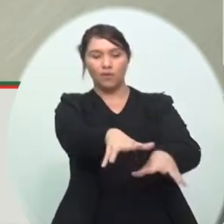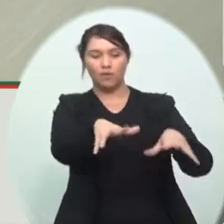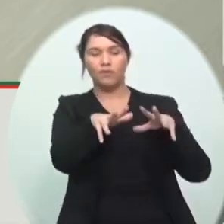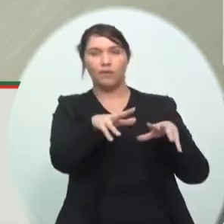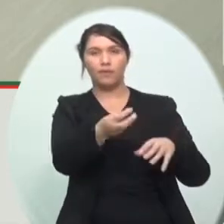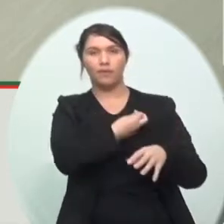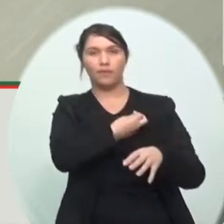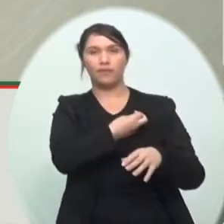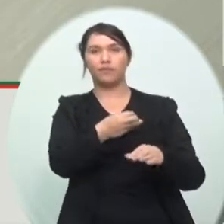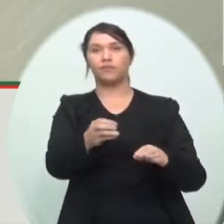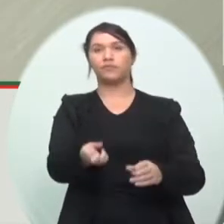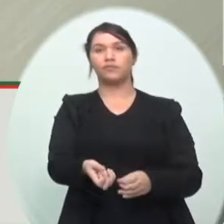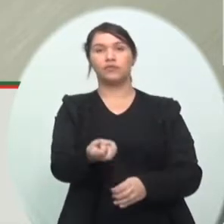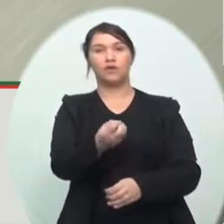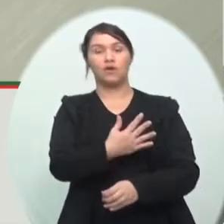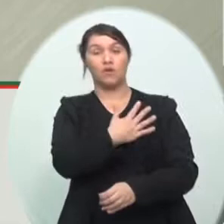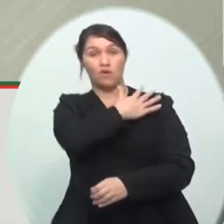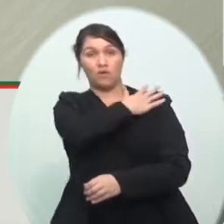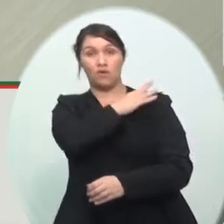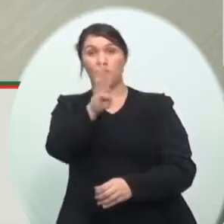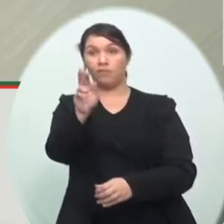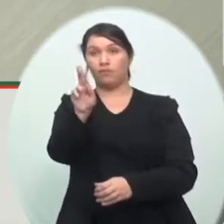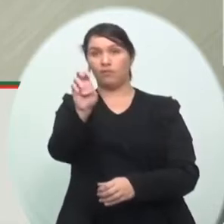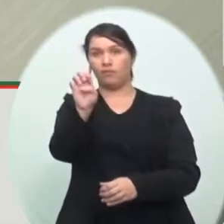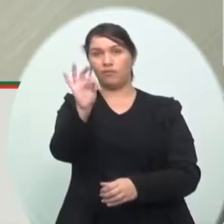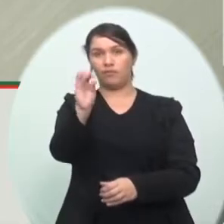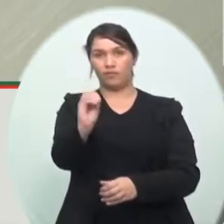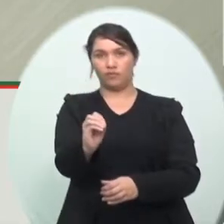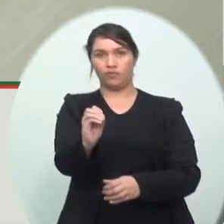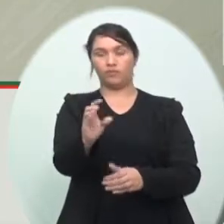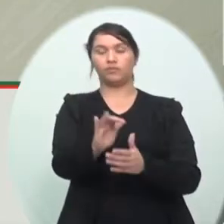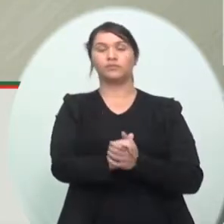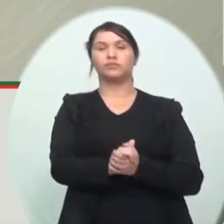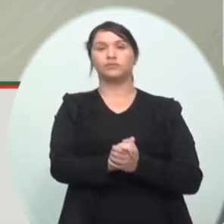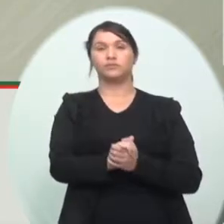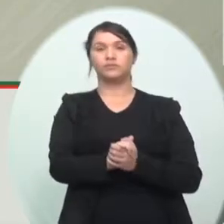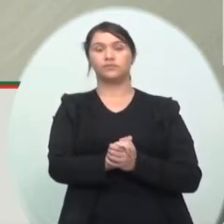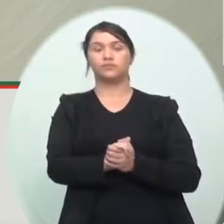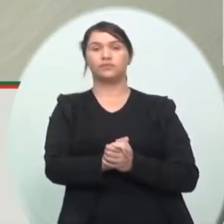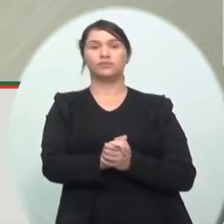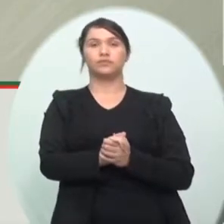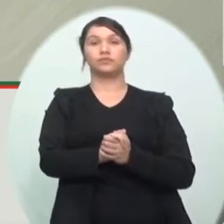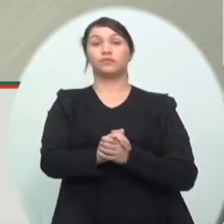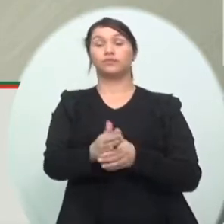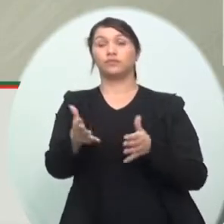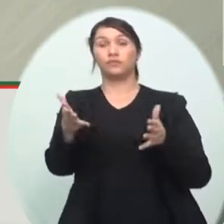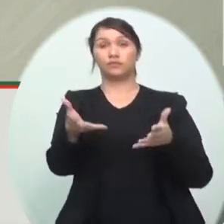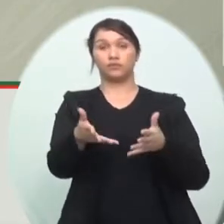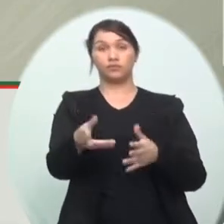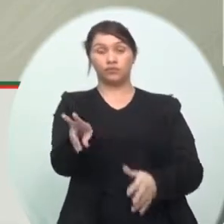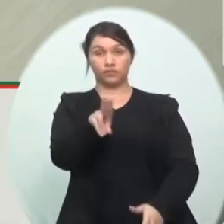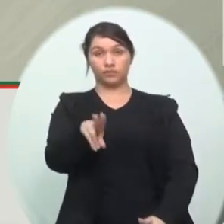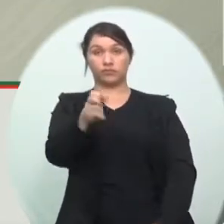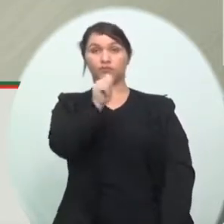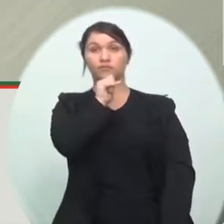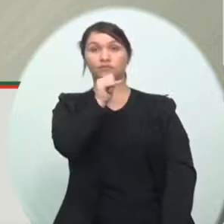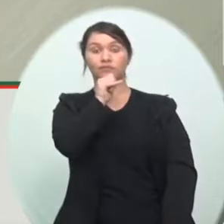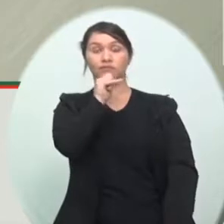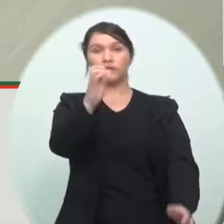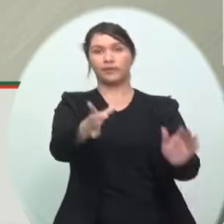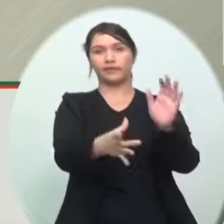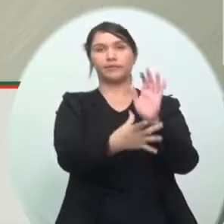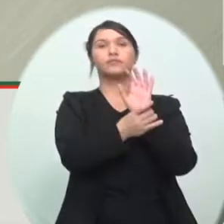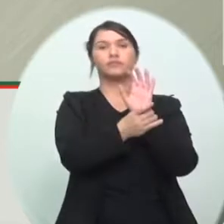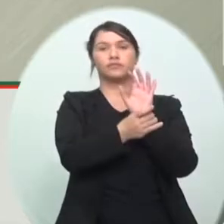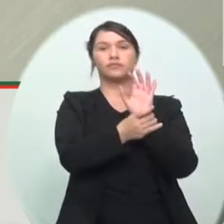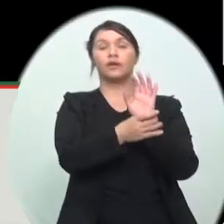Barreto, Tenente Coronel Dimitri, nosso próximo comandante do 9º Batalhão, e vou usar o exemplo da segurança, porque é uma coisa que